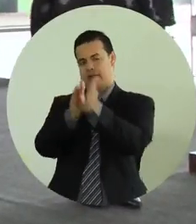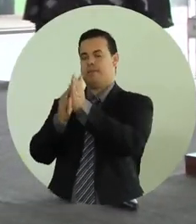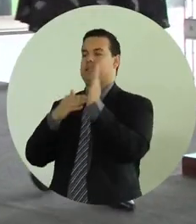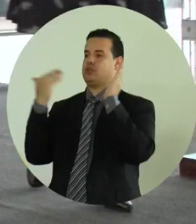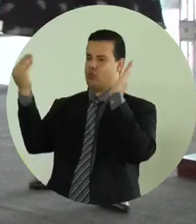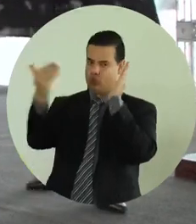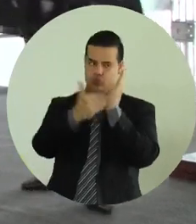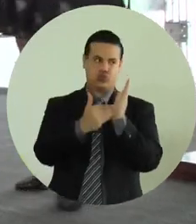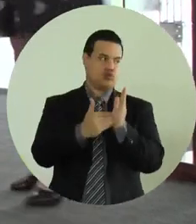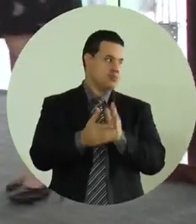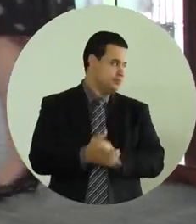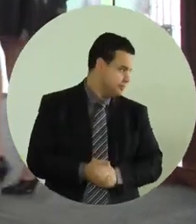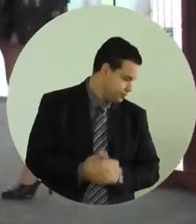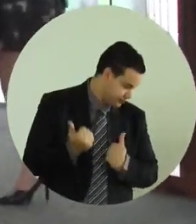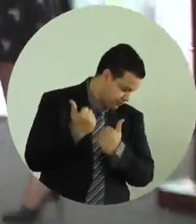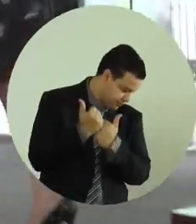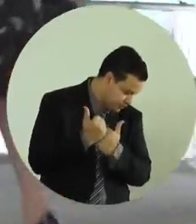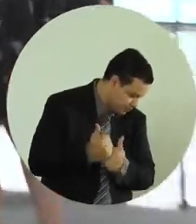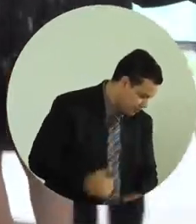todos.